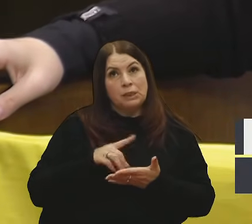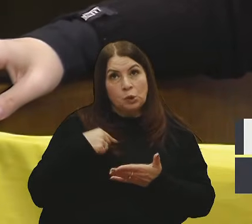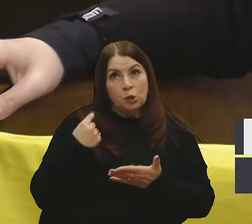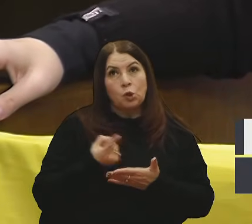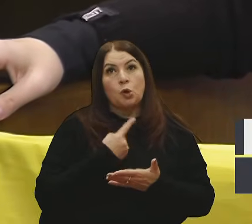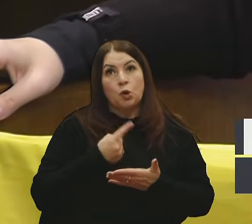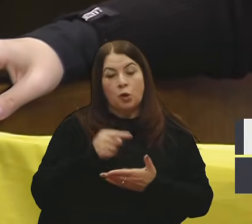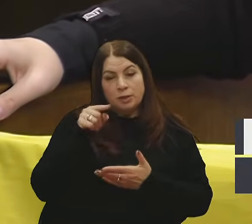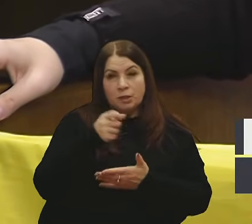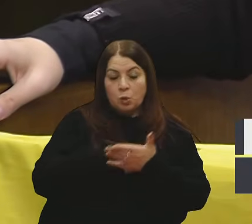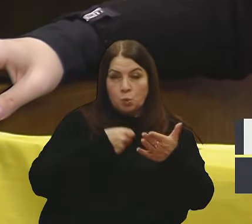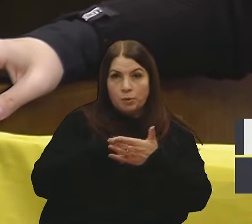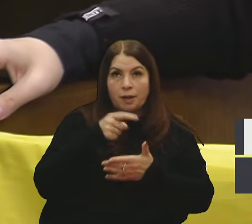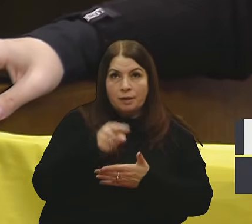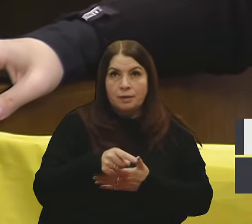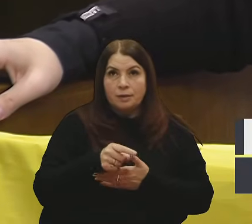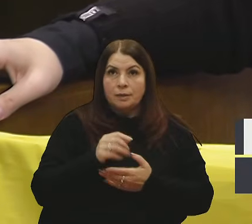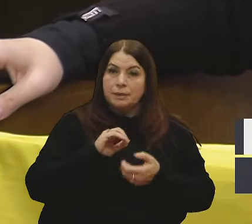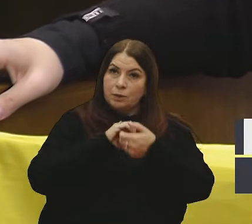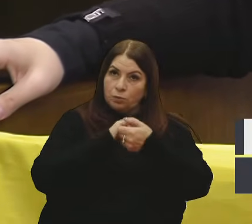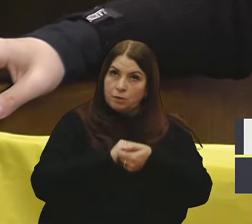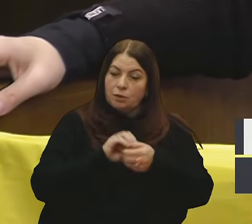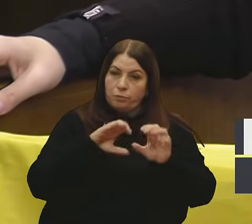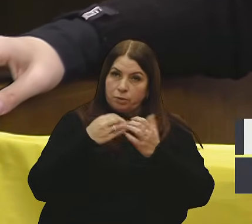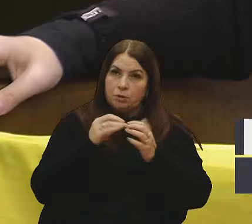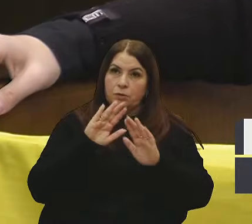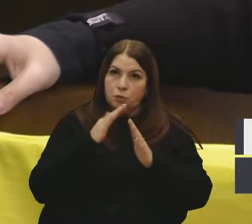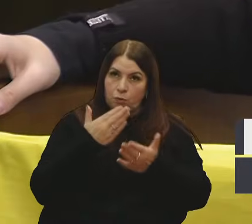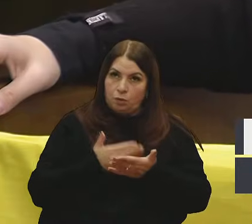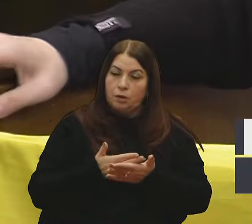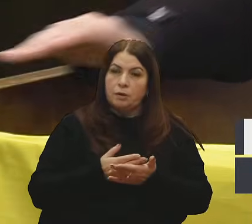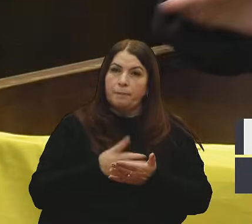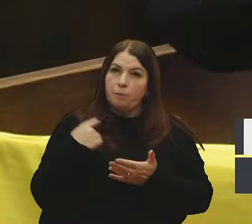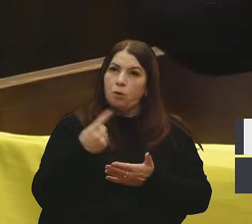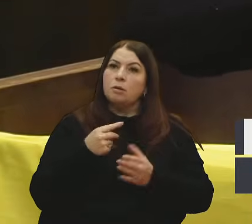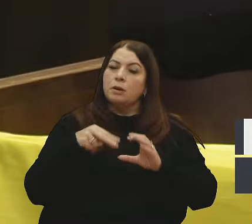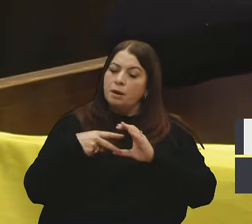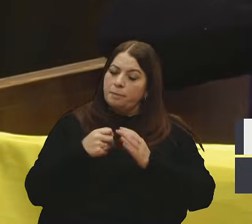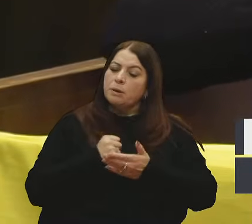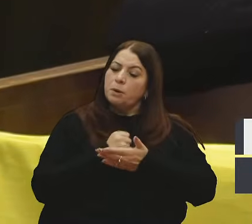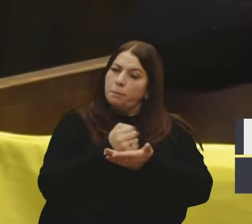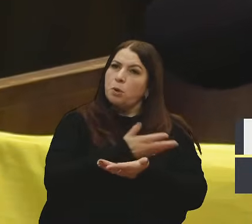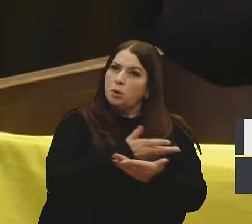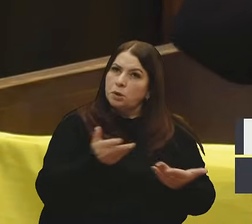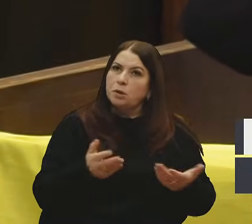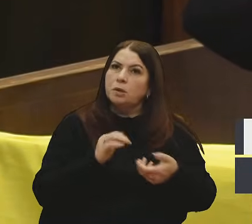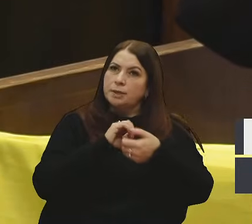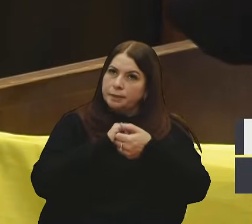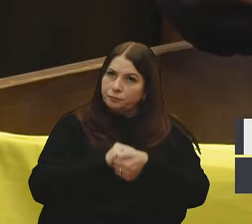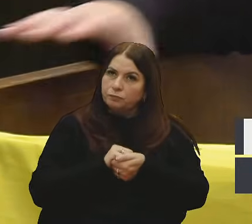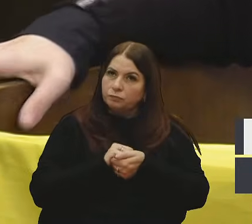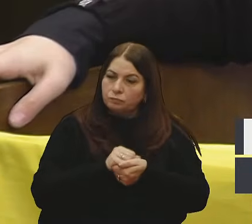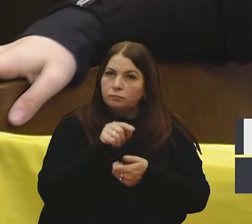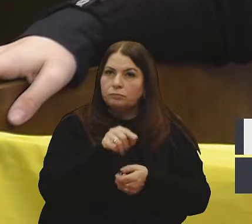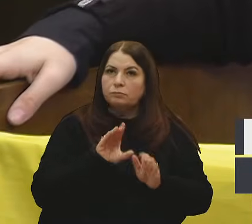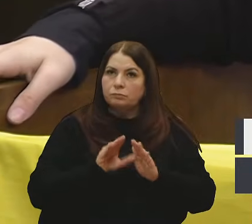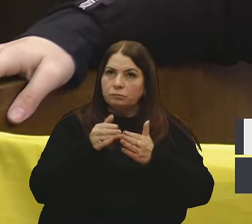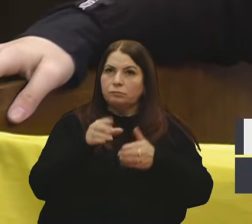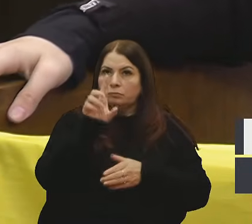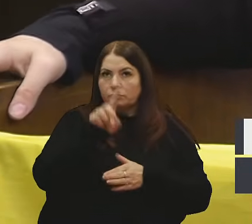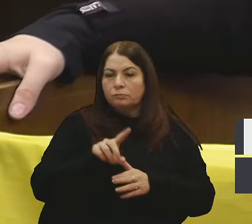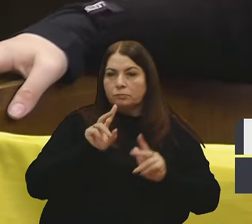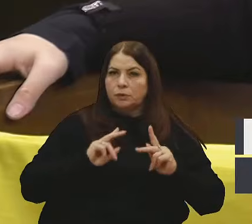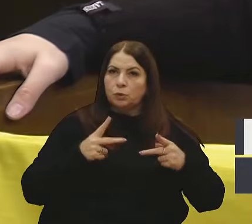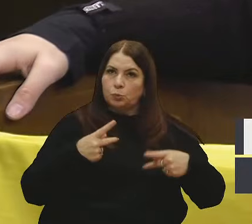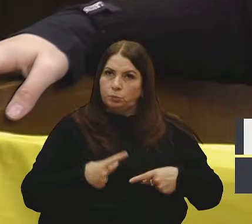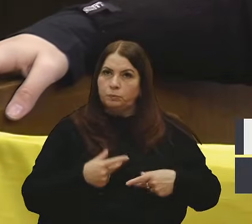é essa, saudar a comunidade escolar, dizer que podem contar com a Câmara de Caxias também, saudar, né, a Comissão de Direitos Humanos,